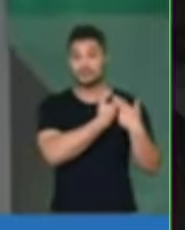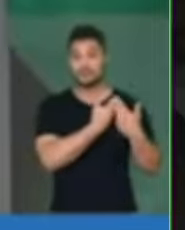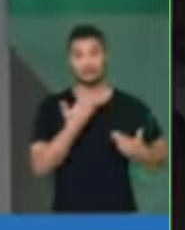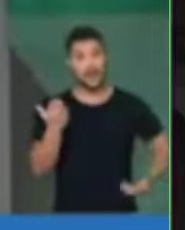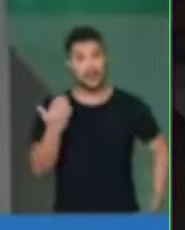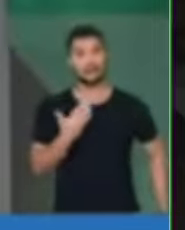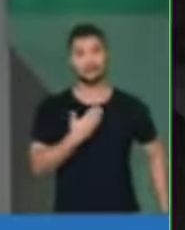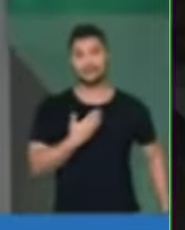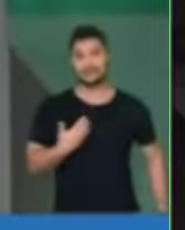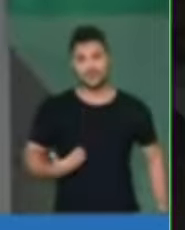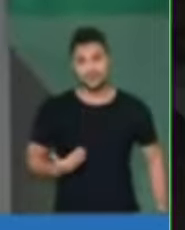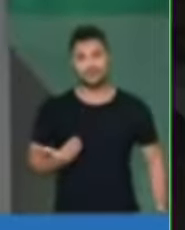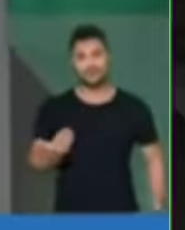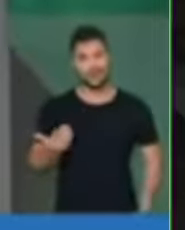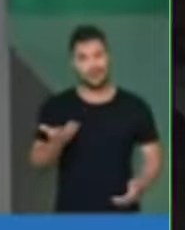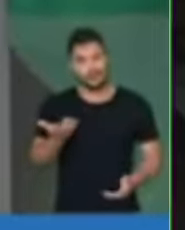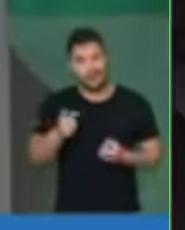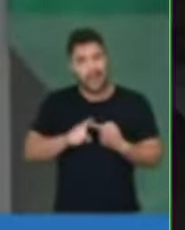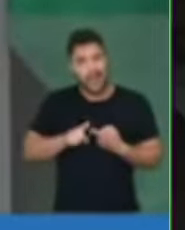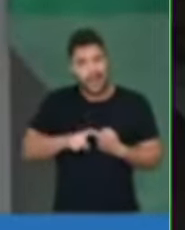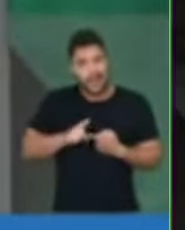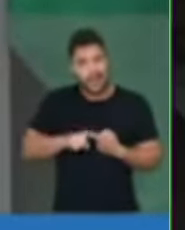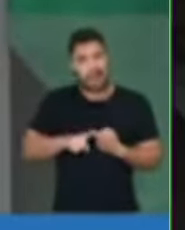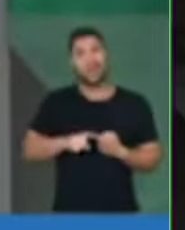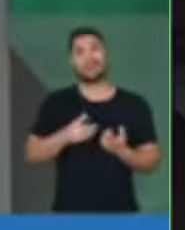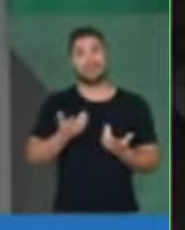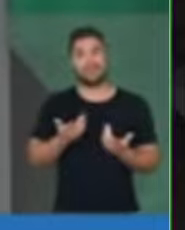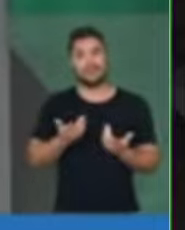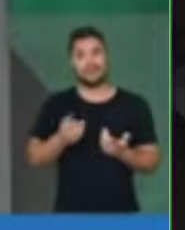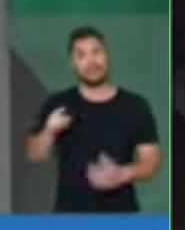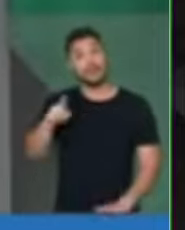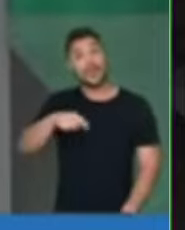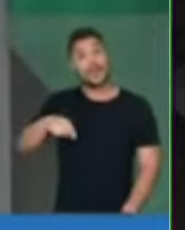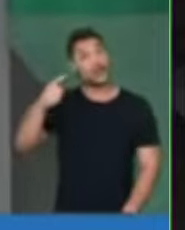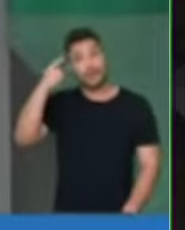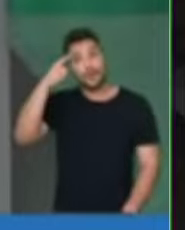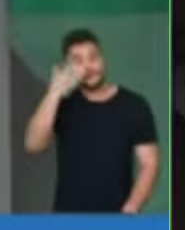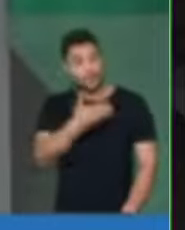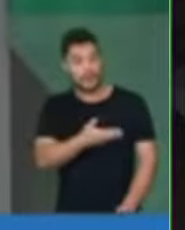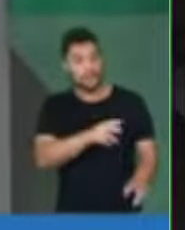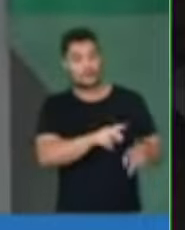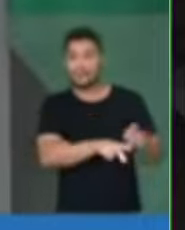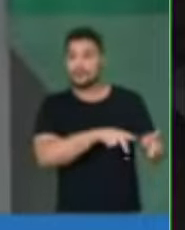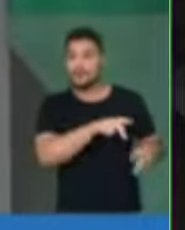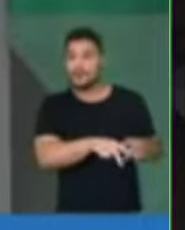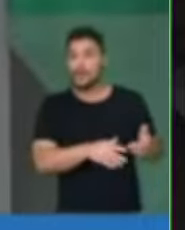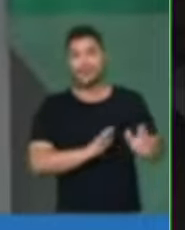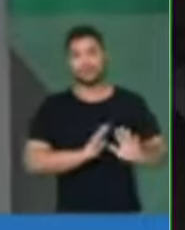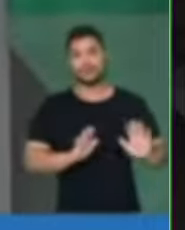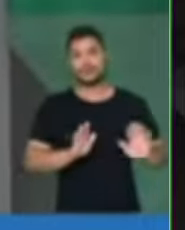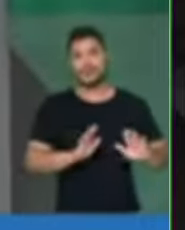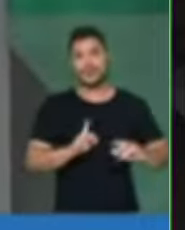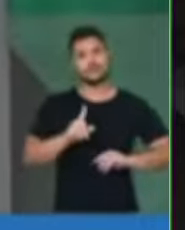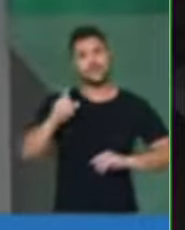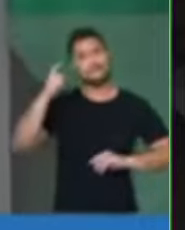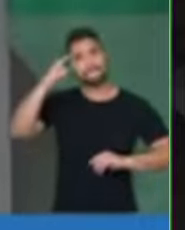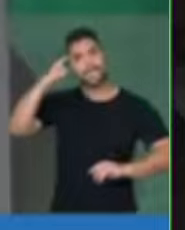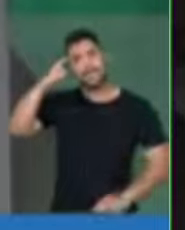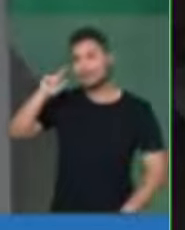governo revanchista e da vingança, que não pensa no povo brasileiro trabalhador, só pensa em uma